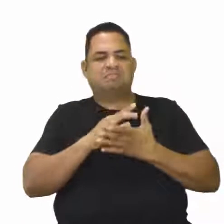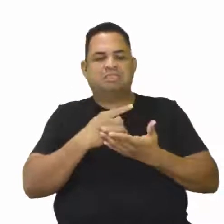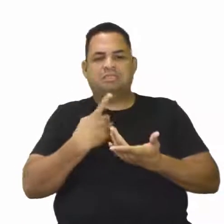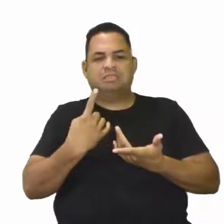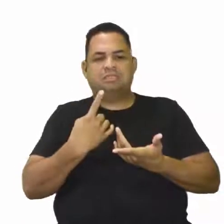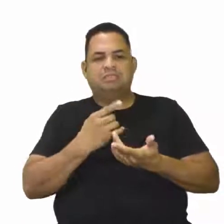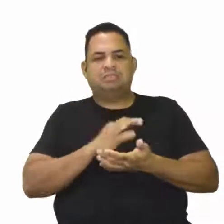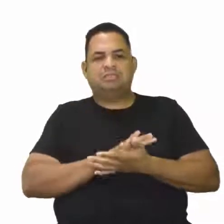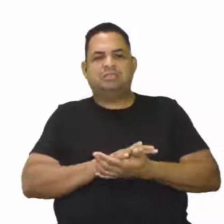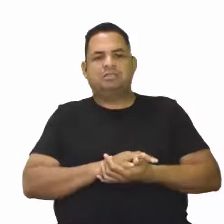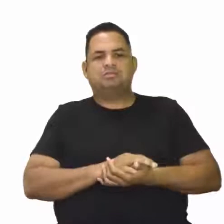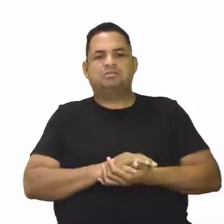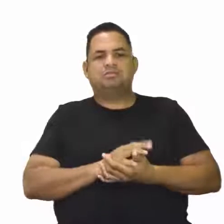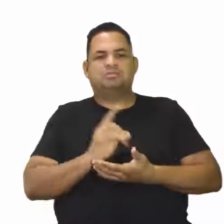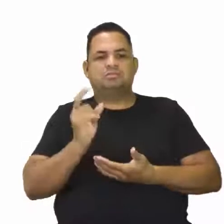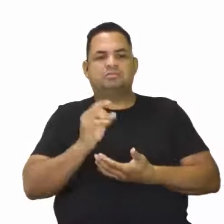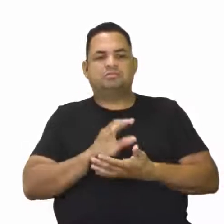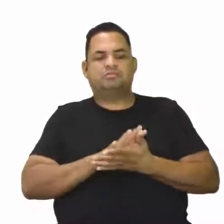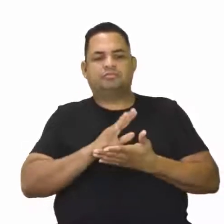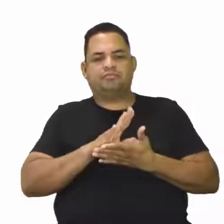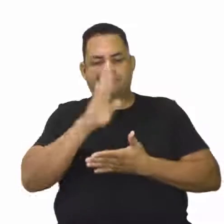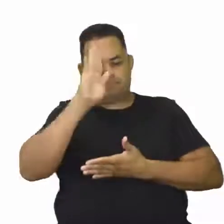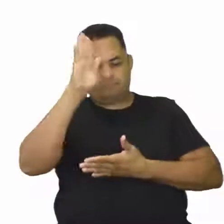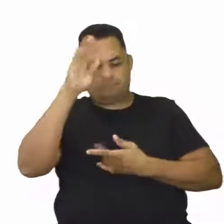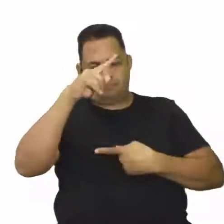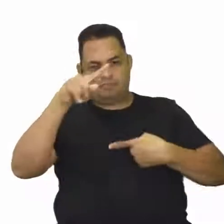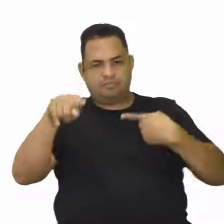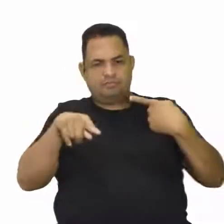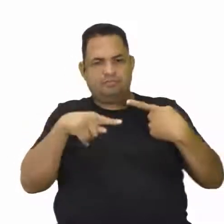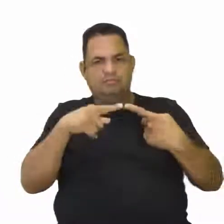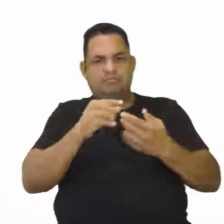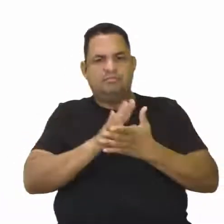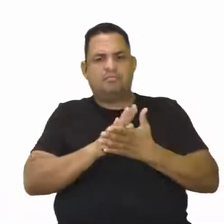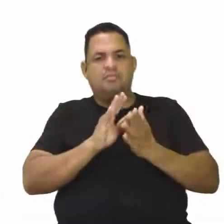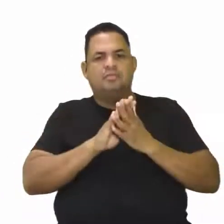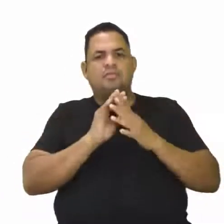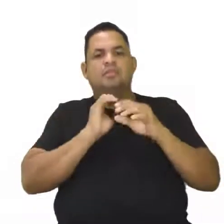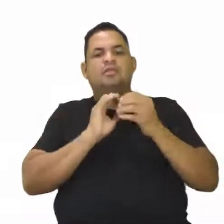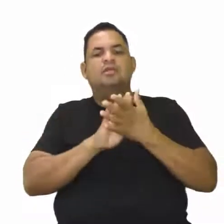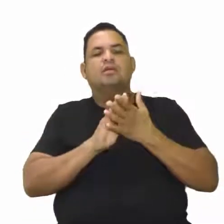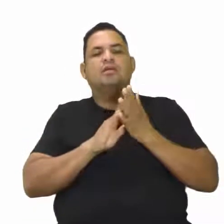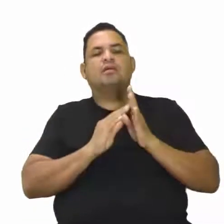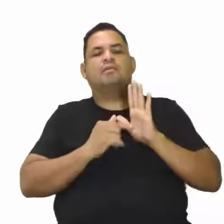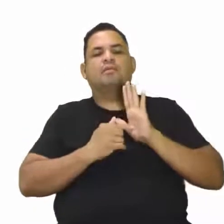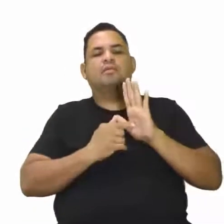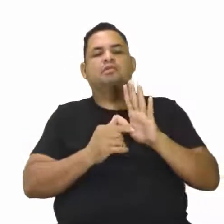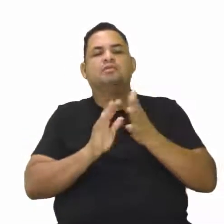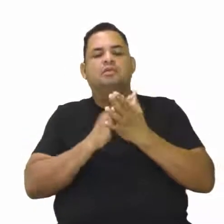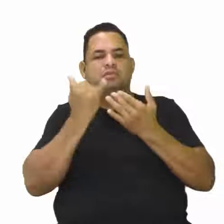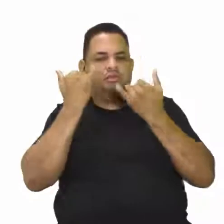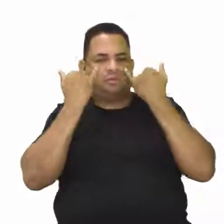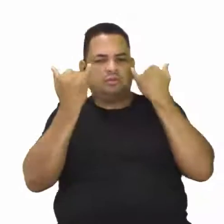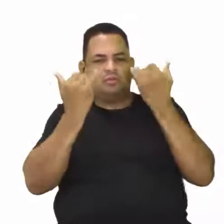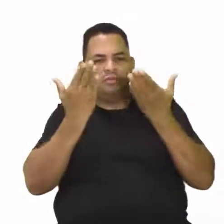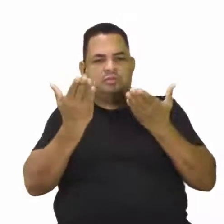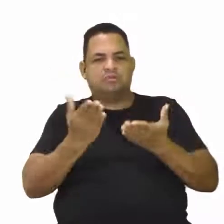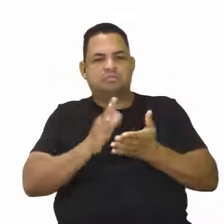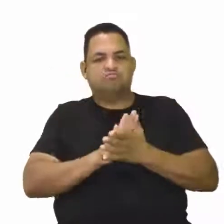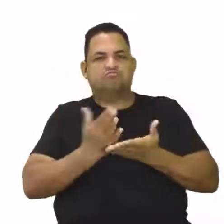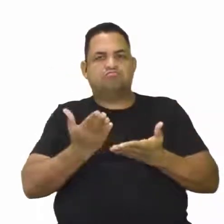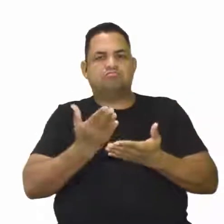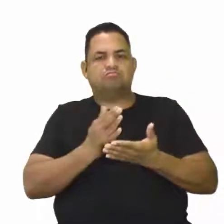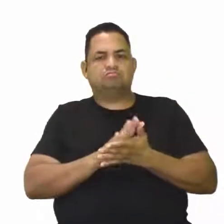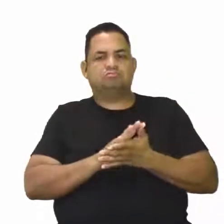rodeios. O principal objetivo desse tipo de texto é transmitir informações sobre algo, estando isento